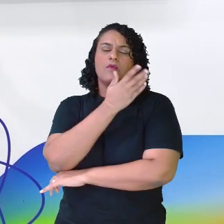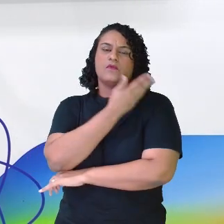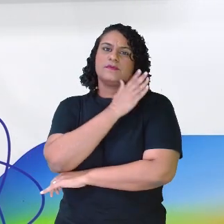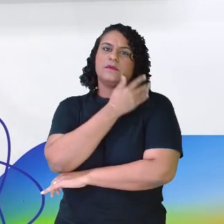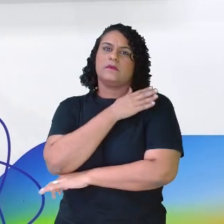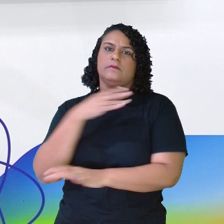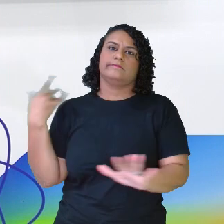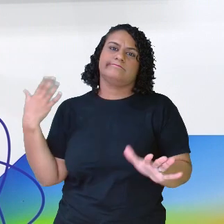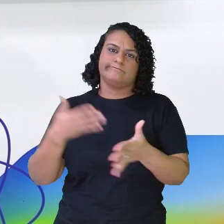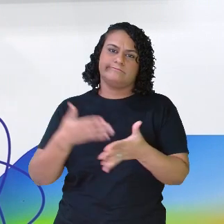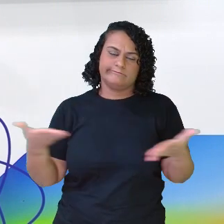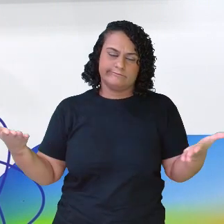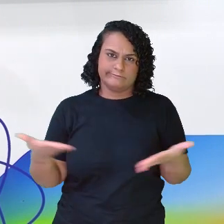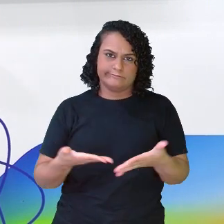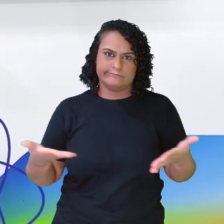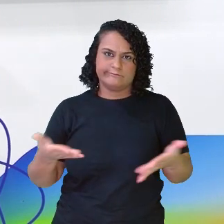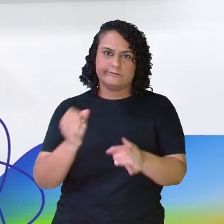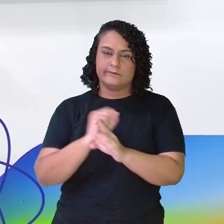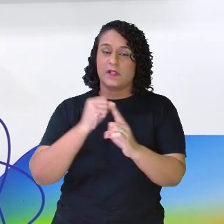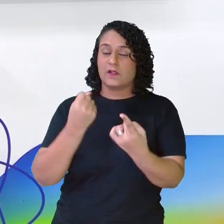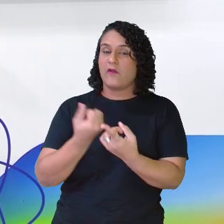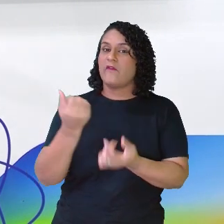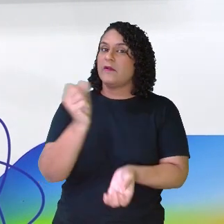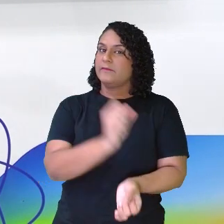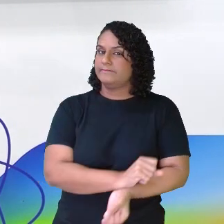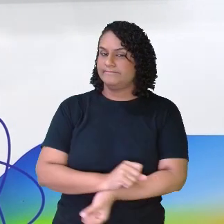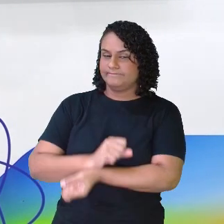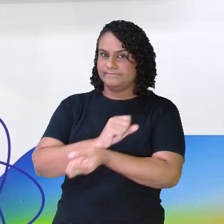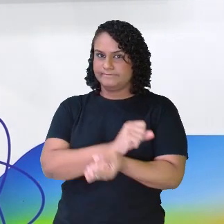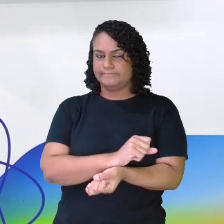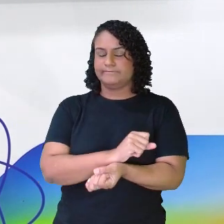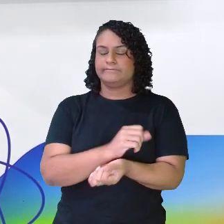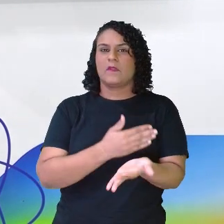atuais. Sociedade escravista.